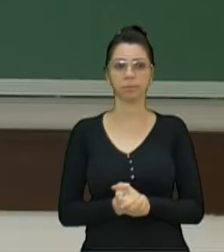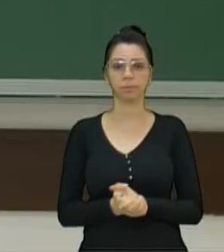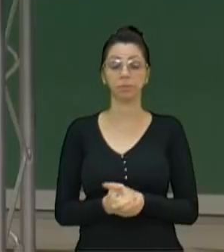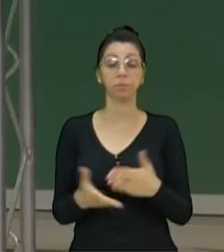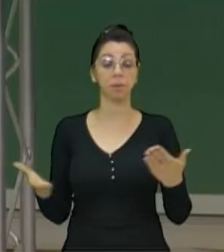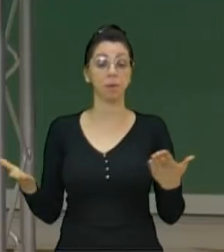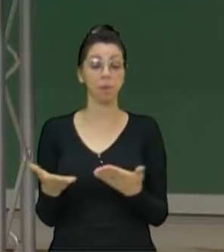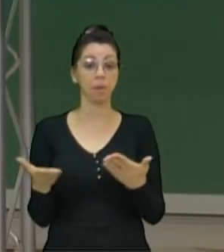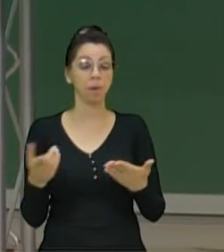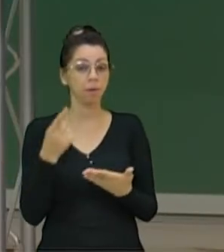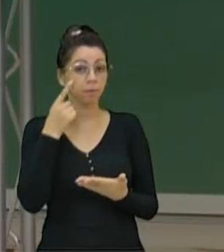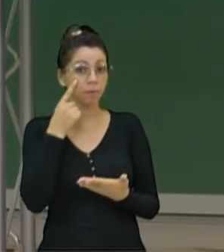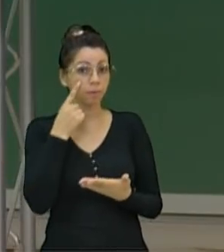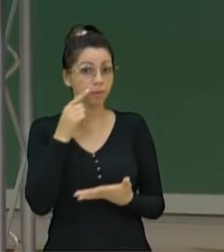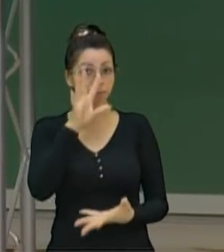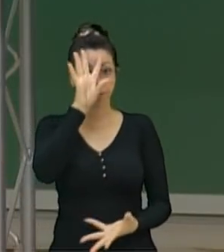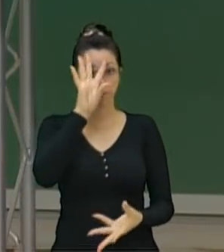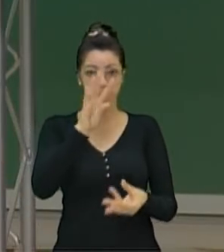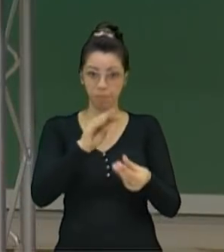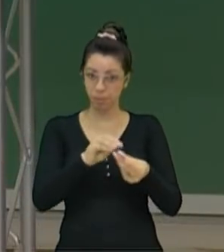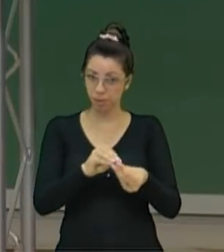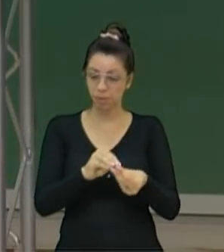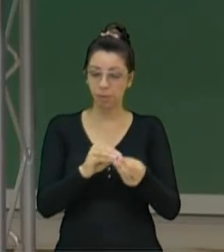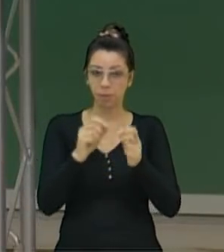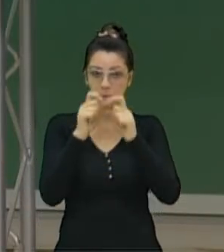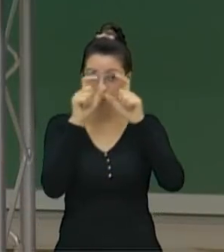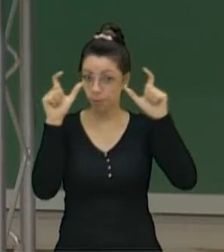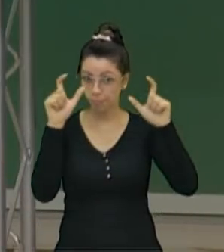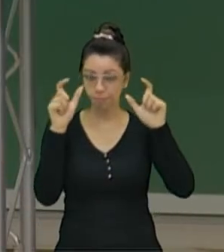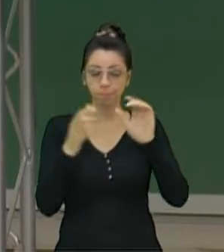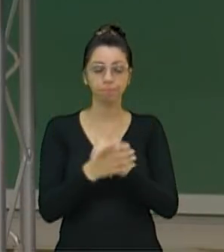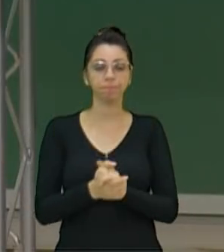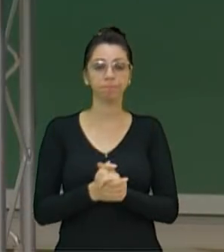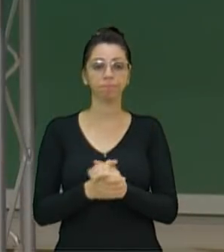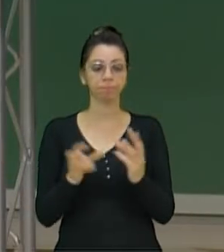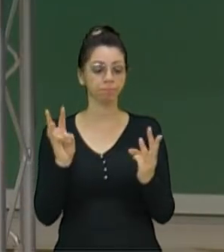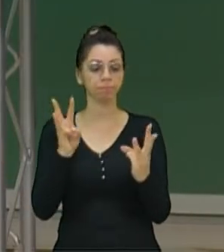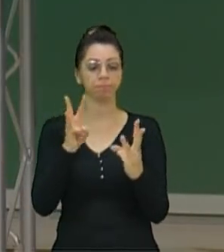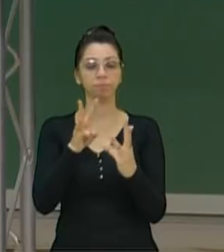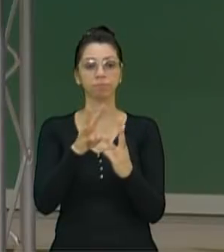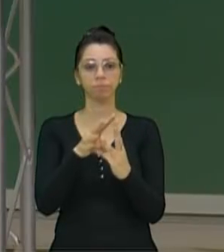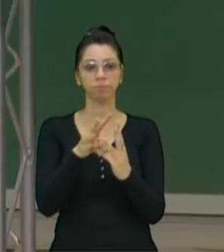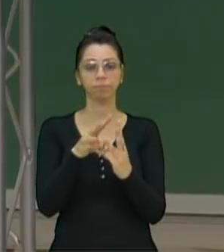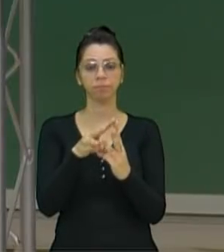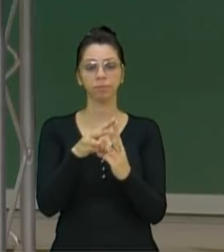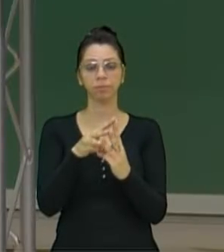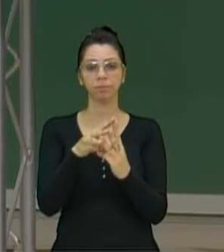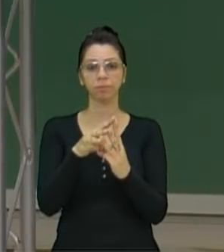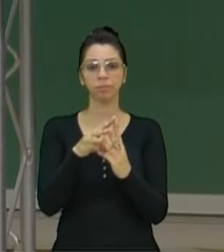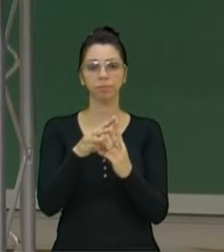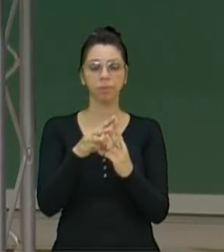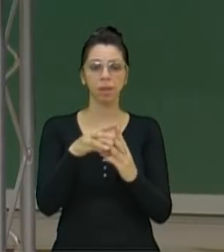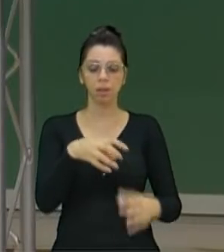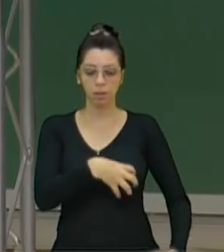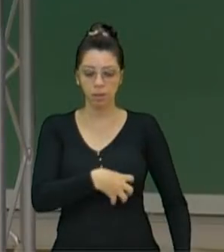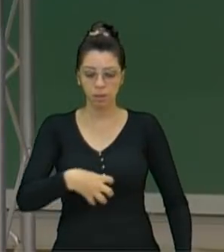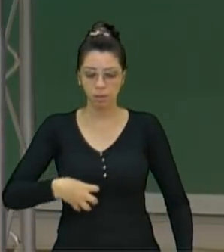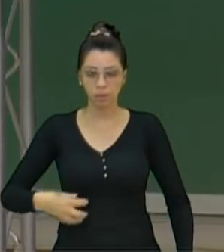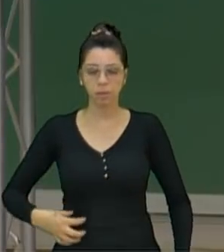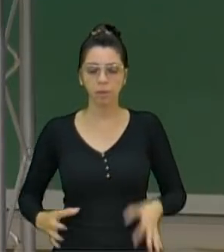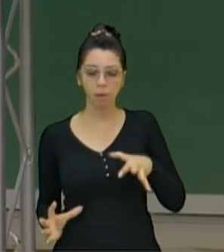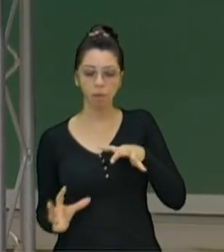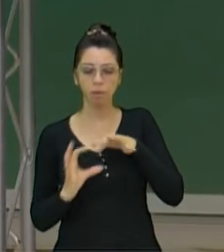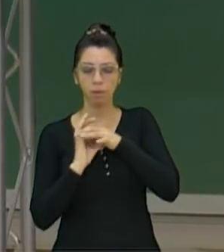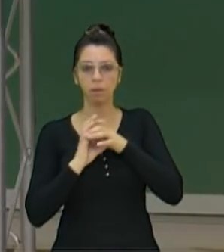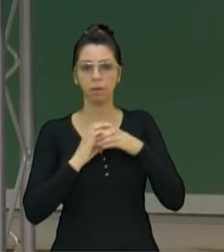E aí, vamos ver se você prestou mesmo atenção até aqui. 3 órgãos estão intimamente relacionados com o